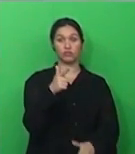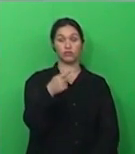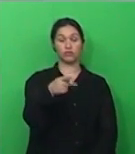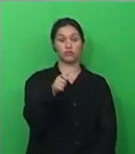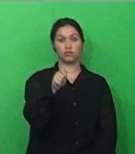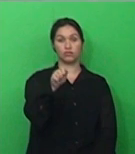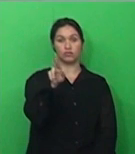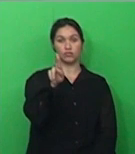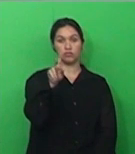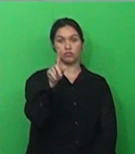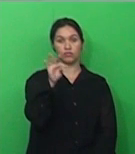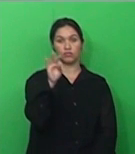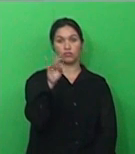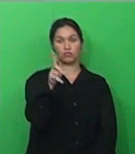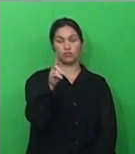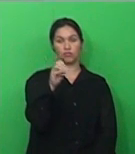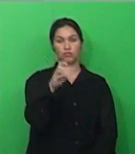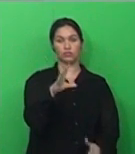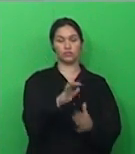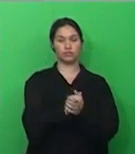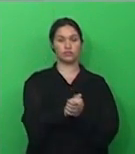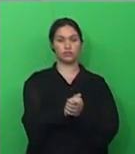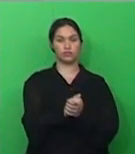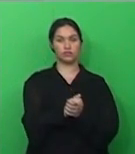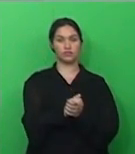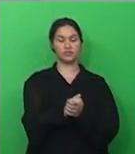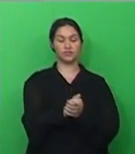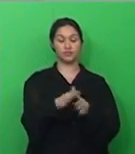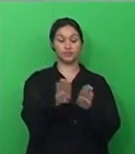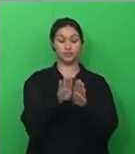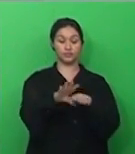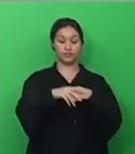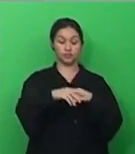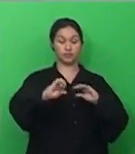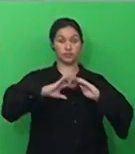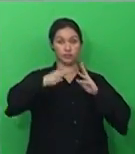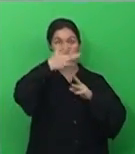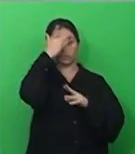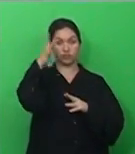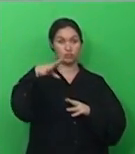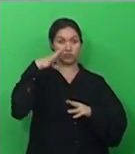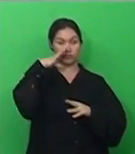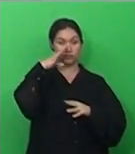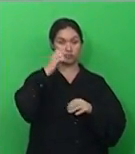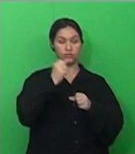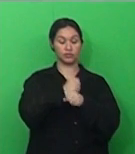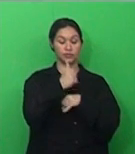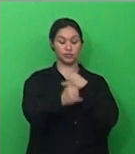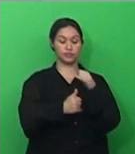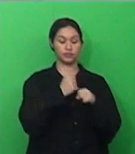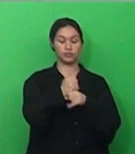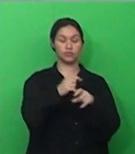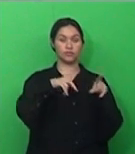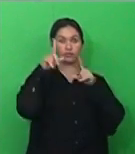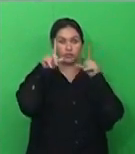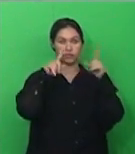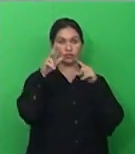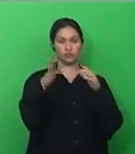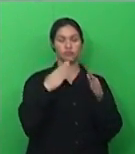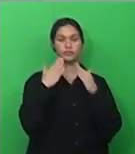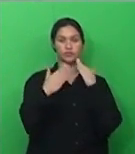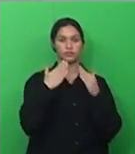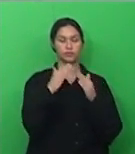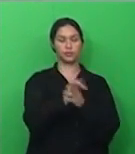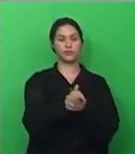presentes aqui, aqueles que nos acompanham via TV Cidadã, via Facebook, ao Milton. E,